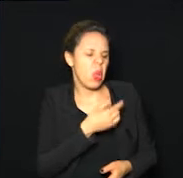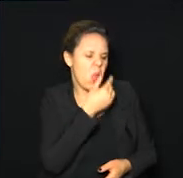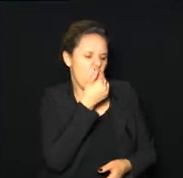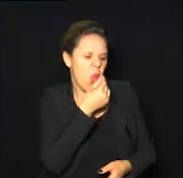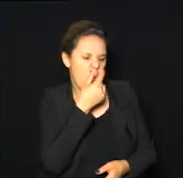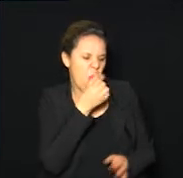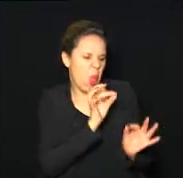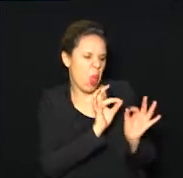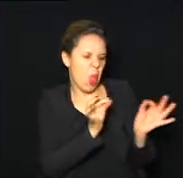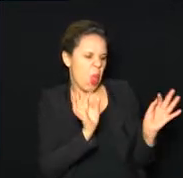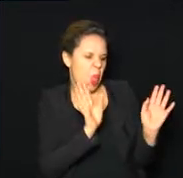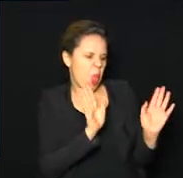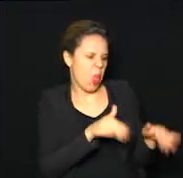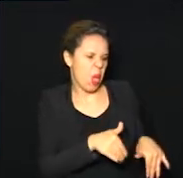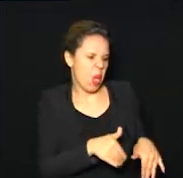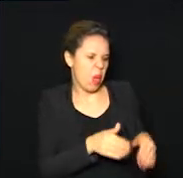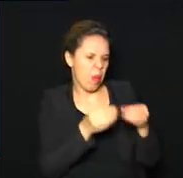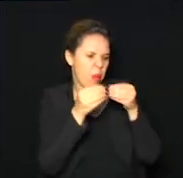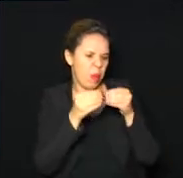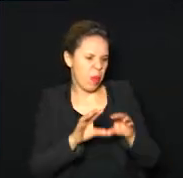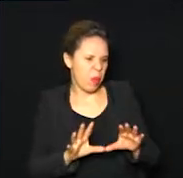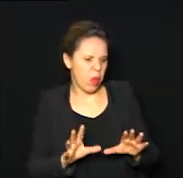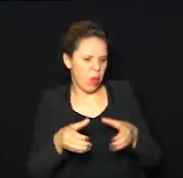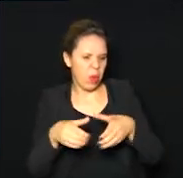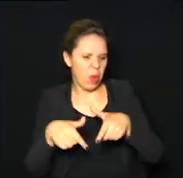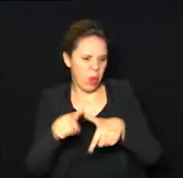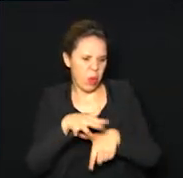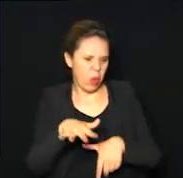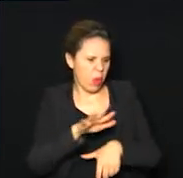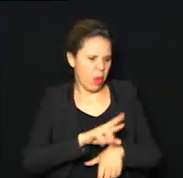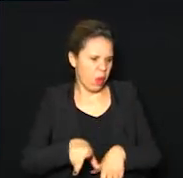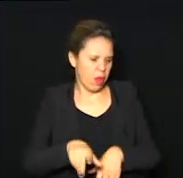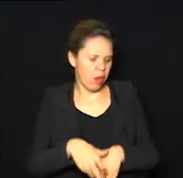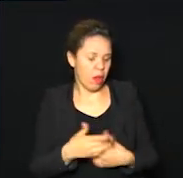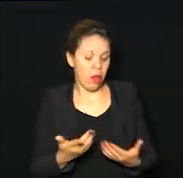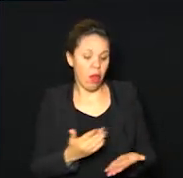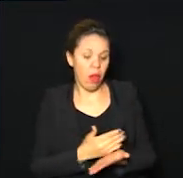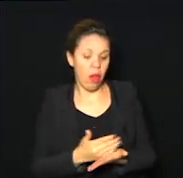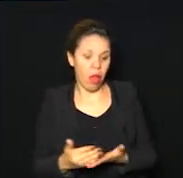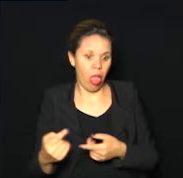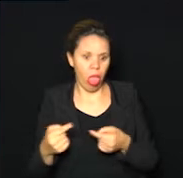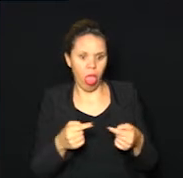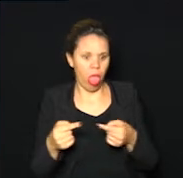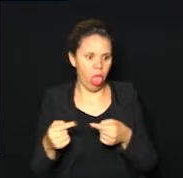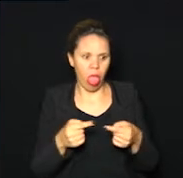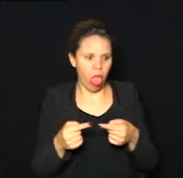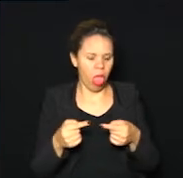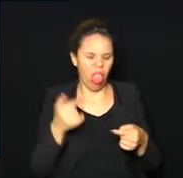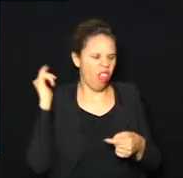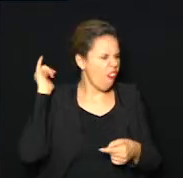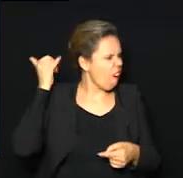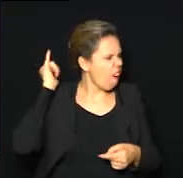né? Dizia que isso não ia atingir o conjunto dos trabalhadores. E começou uma disputa de narrativa